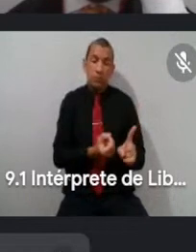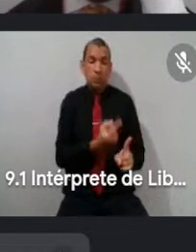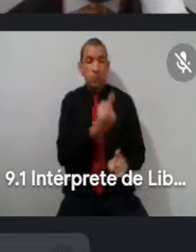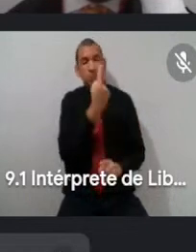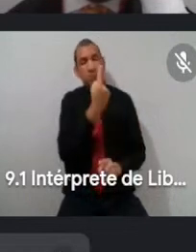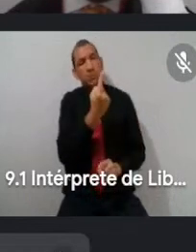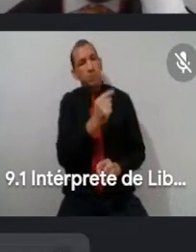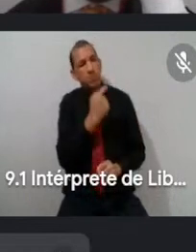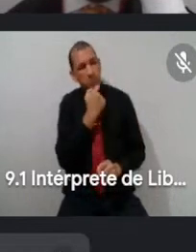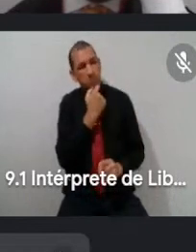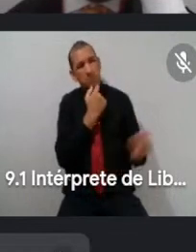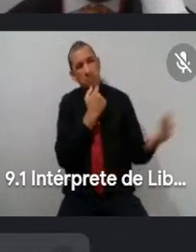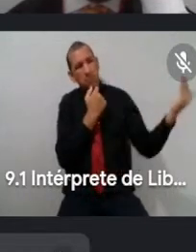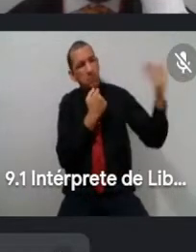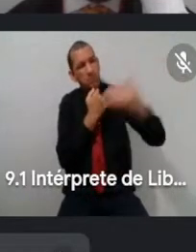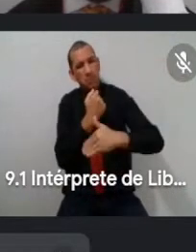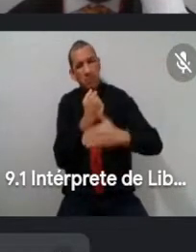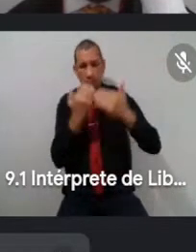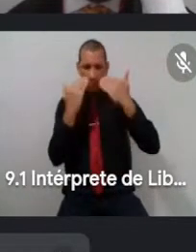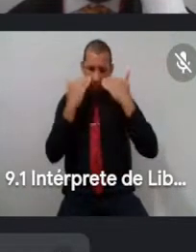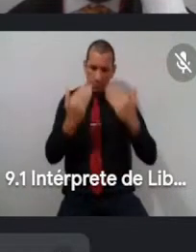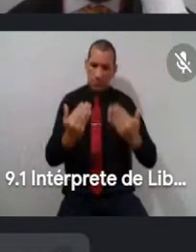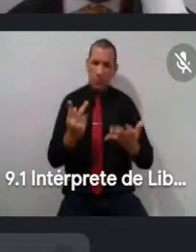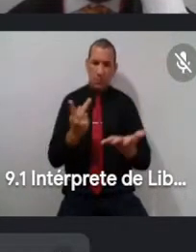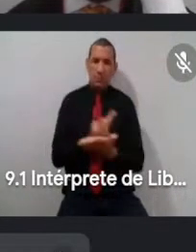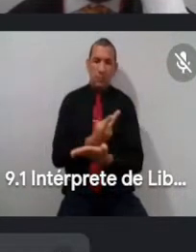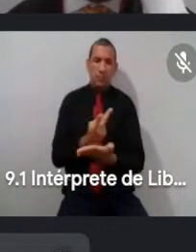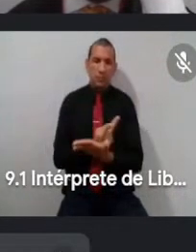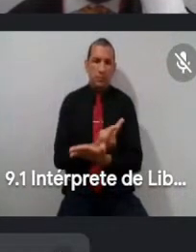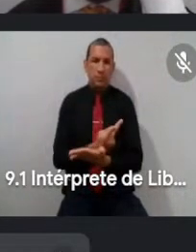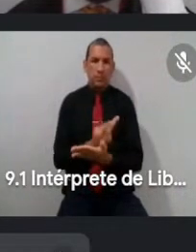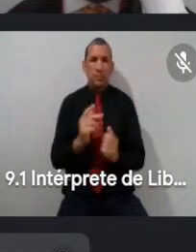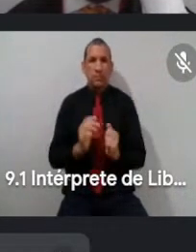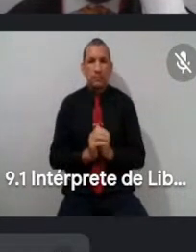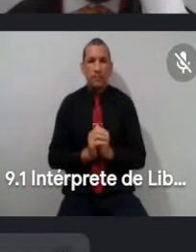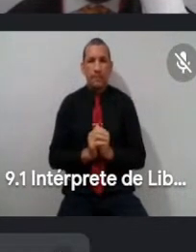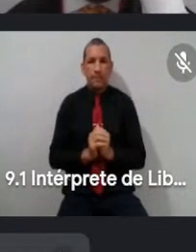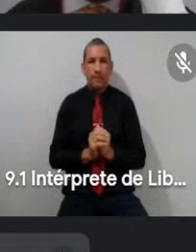estranhos a parte comparecer em juízo e comprovar um Isto é